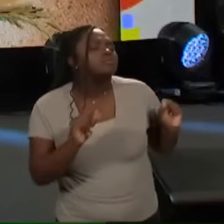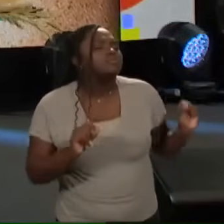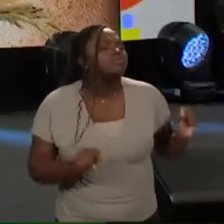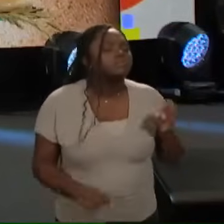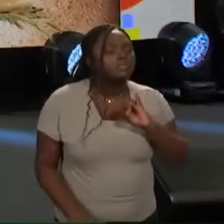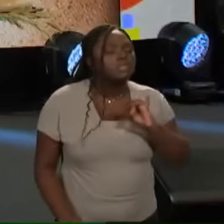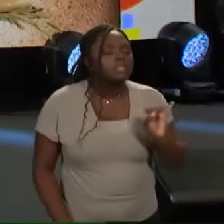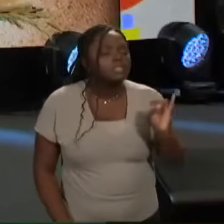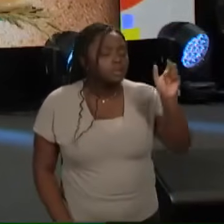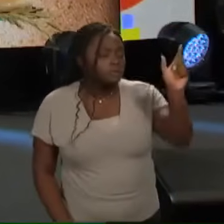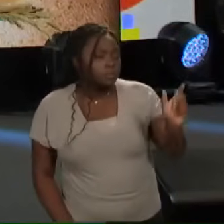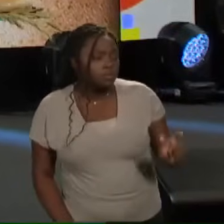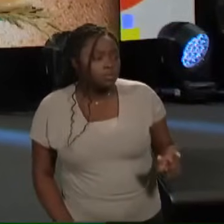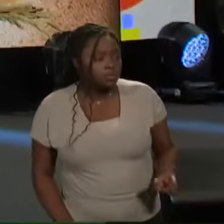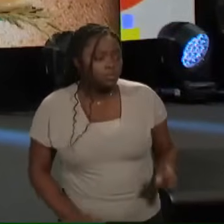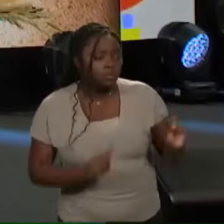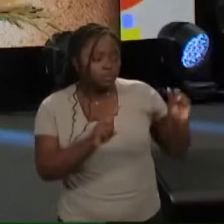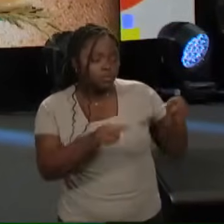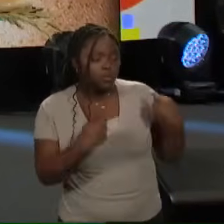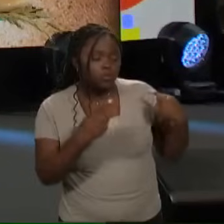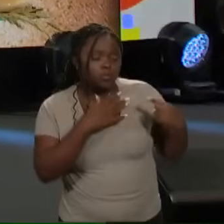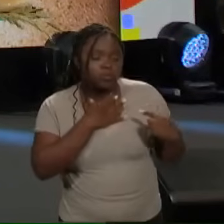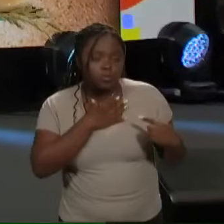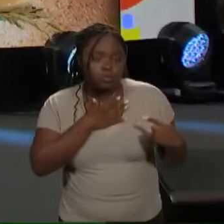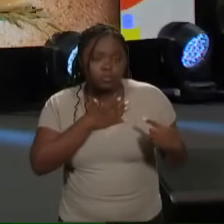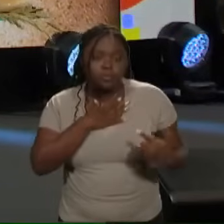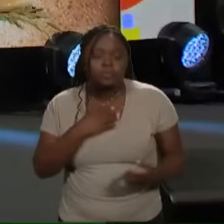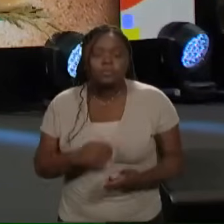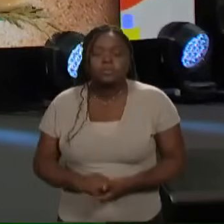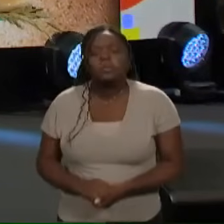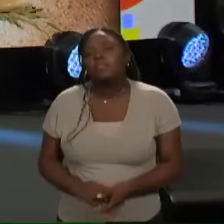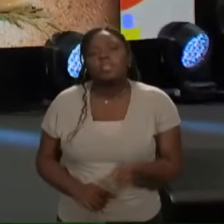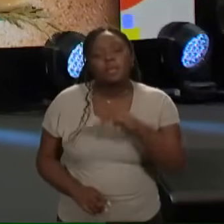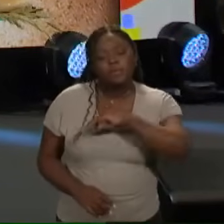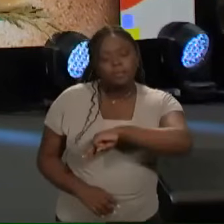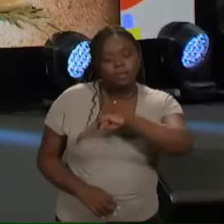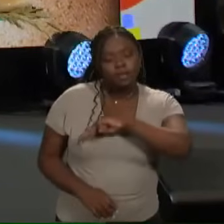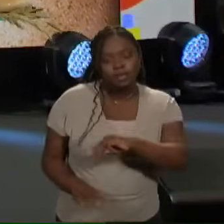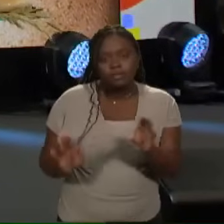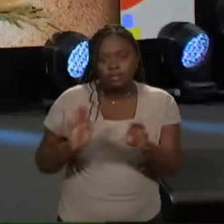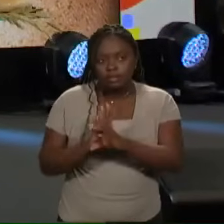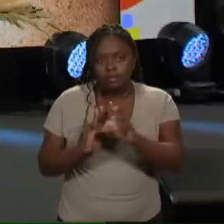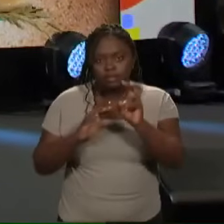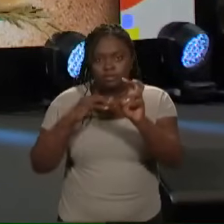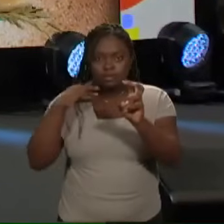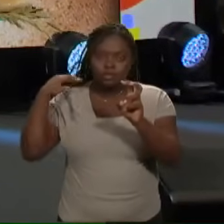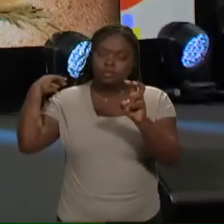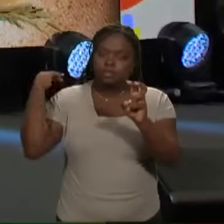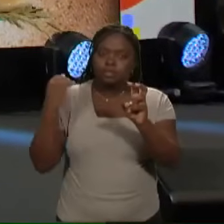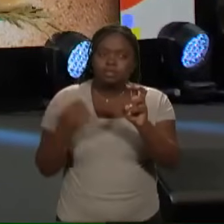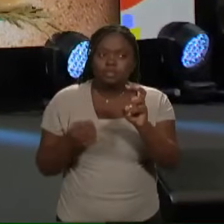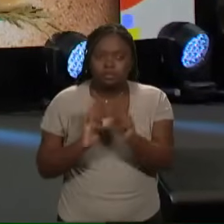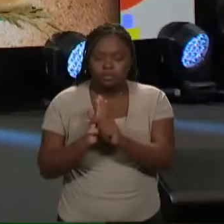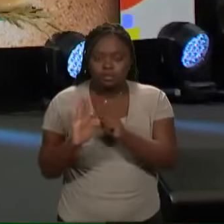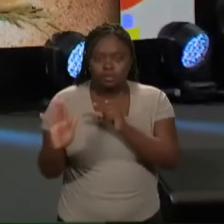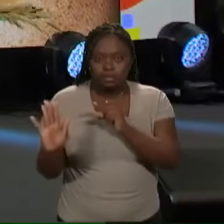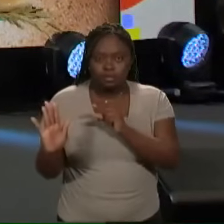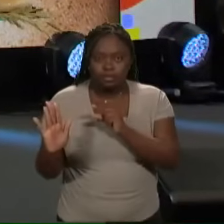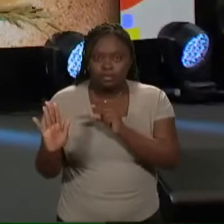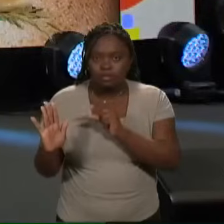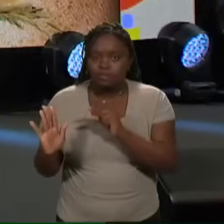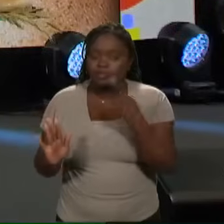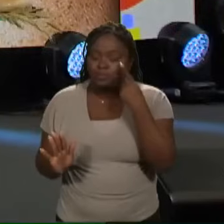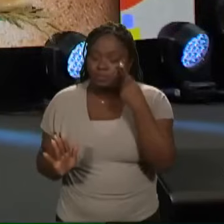de uma pessoa que me feriu? Então veja comigo aí, Mateus capítulo 5, verso... Olha como é